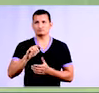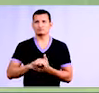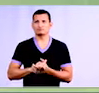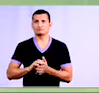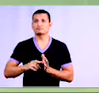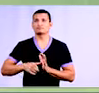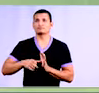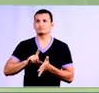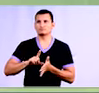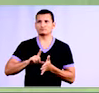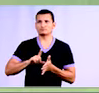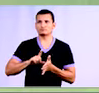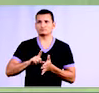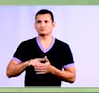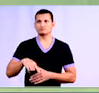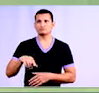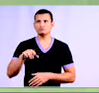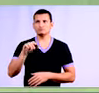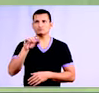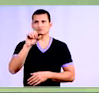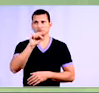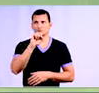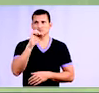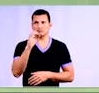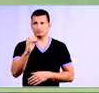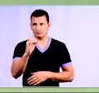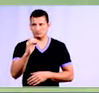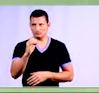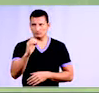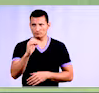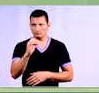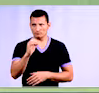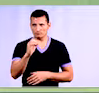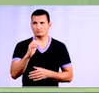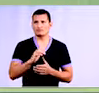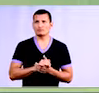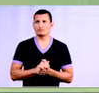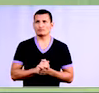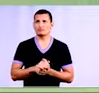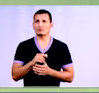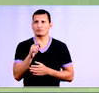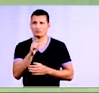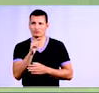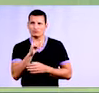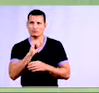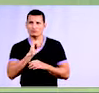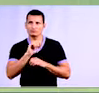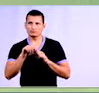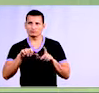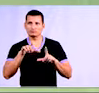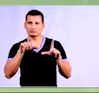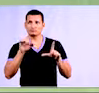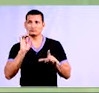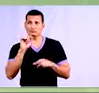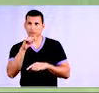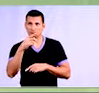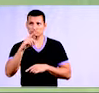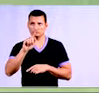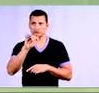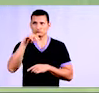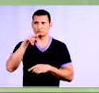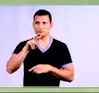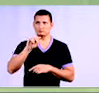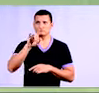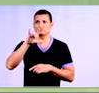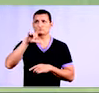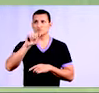antecipada. O sistema operacional, em vez de carregar somente a página inválida,